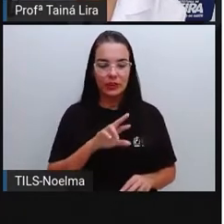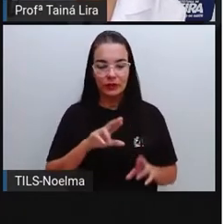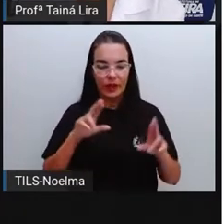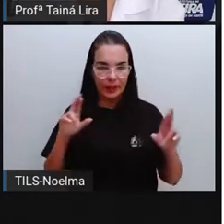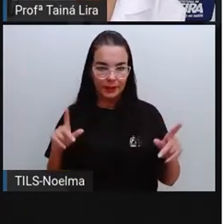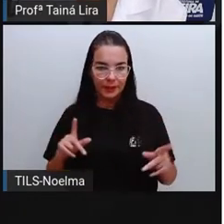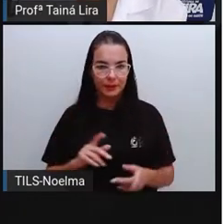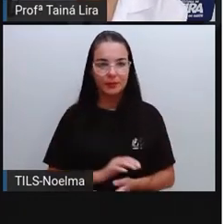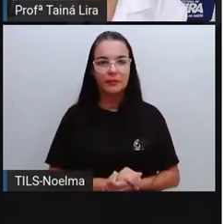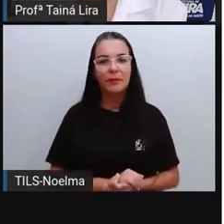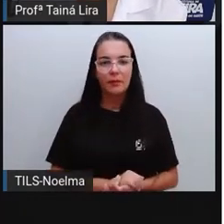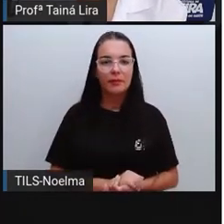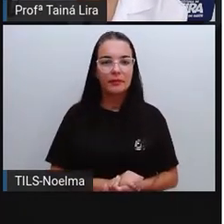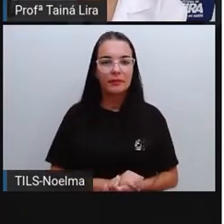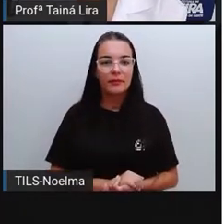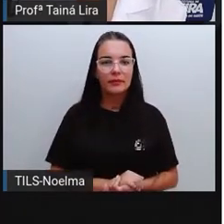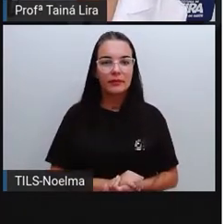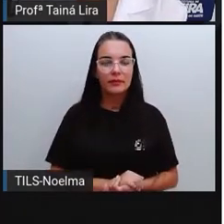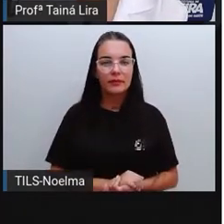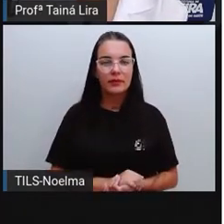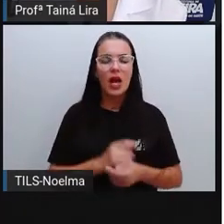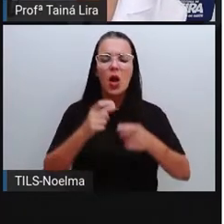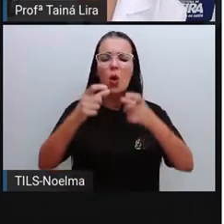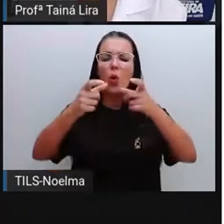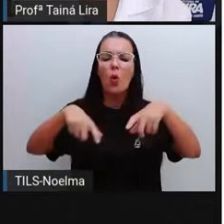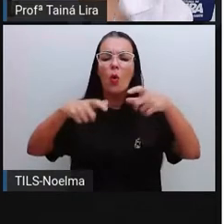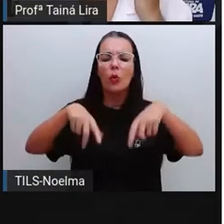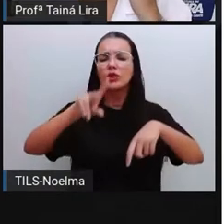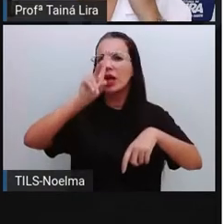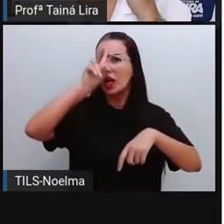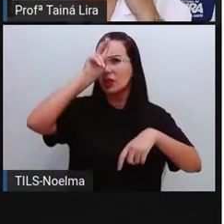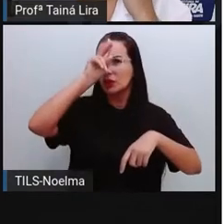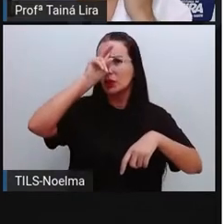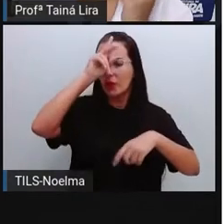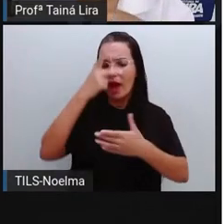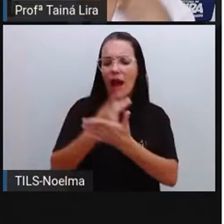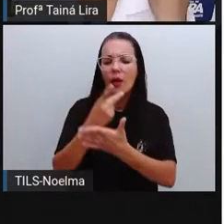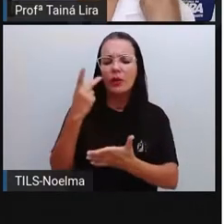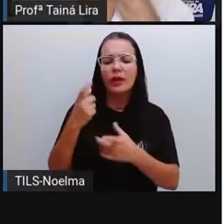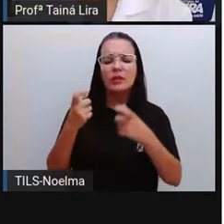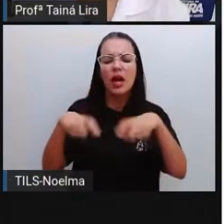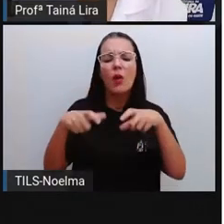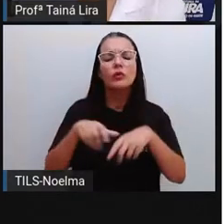diferentes. Onde é que essa história se passa? A prof falou lá no início